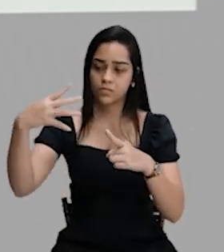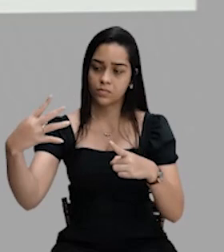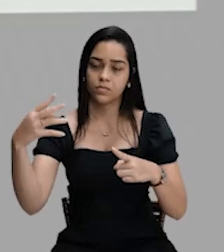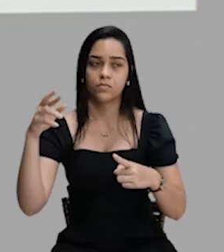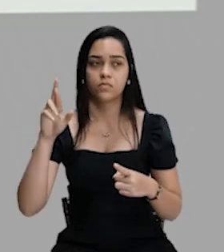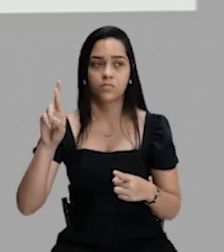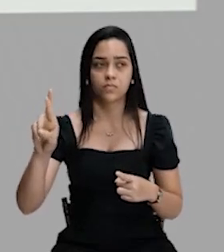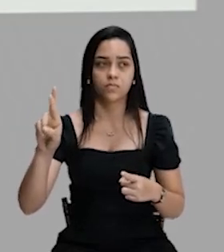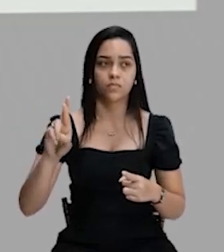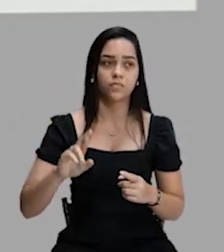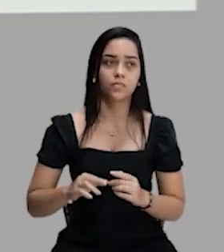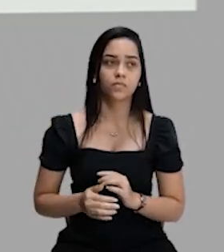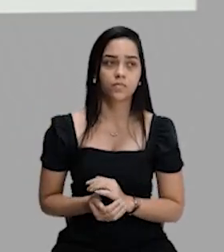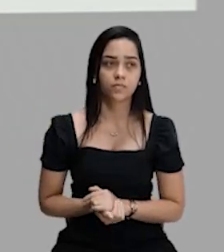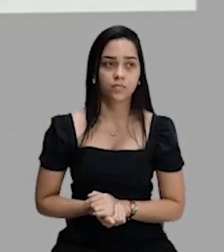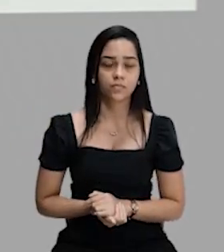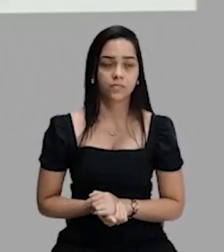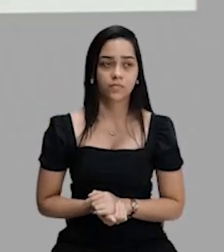r